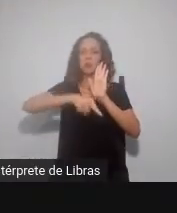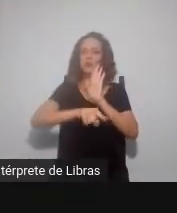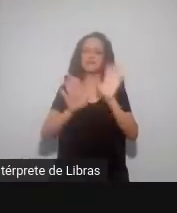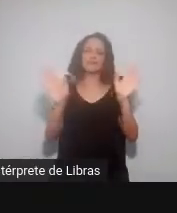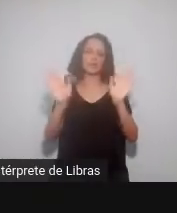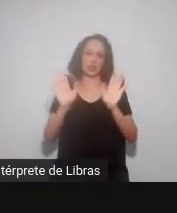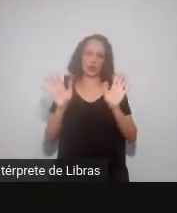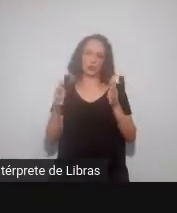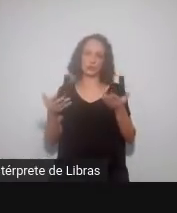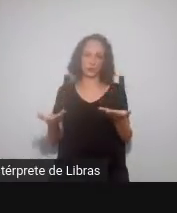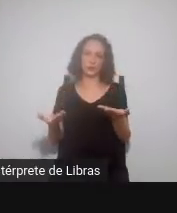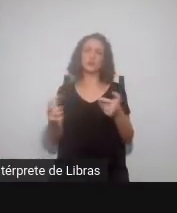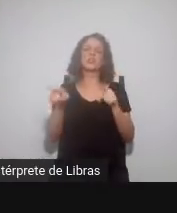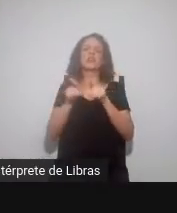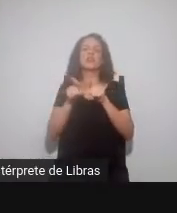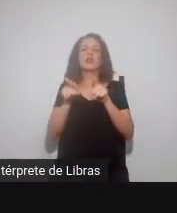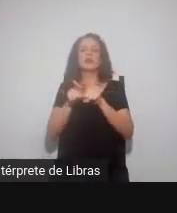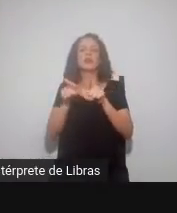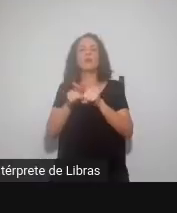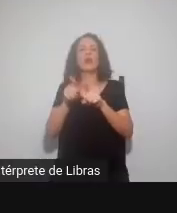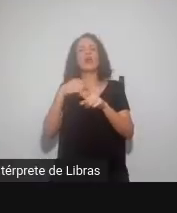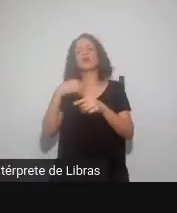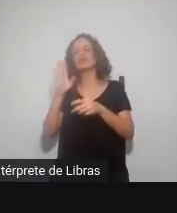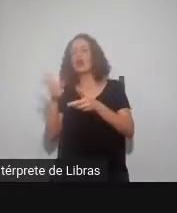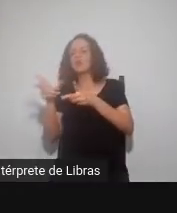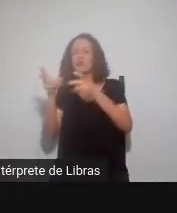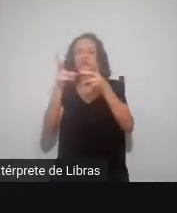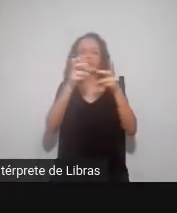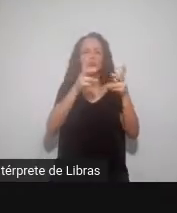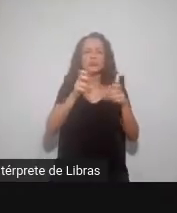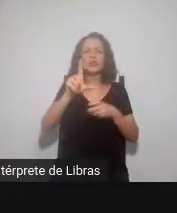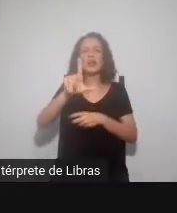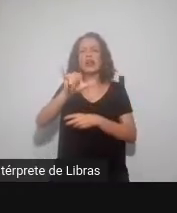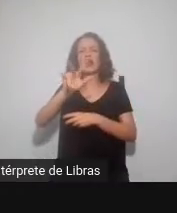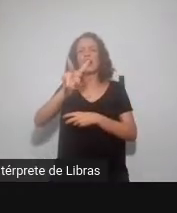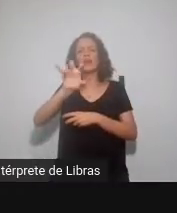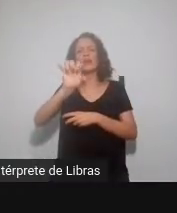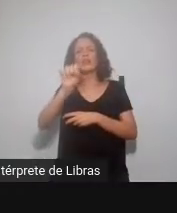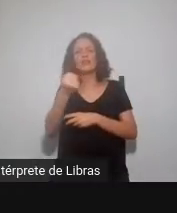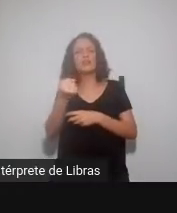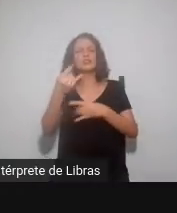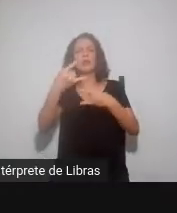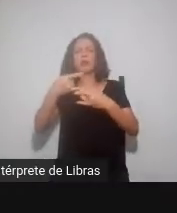pouco pelas milhares de lives que nós estamos aí sendo